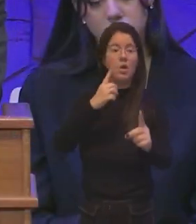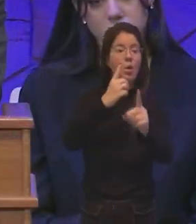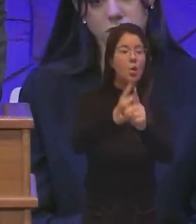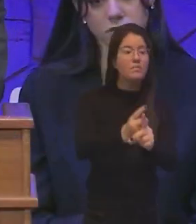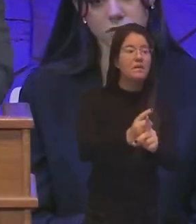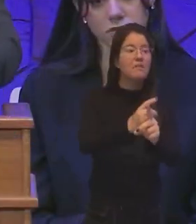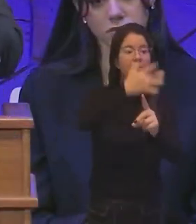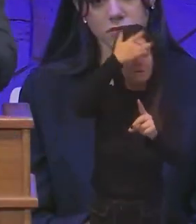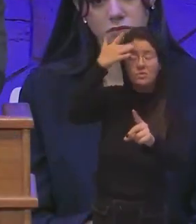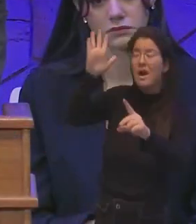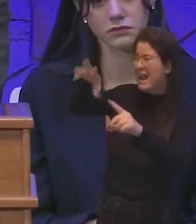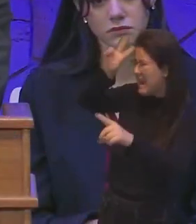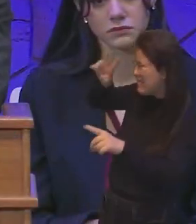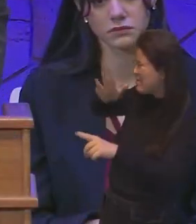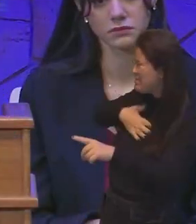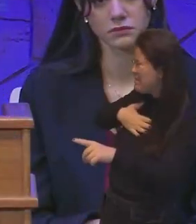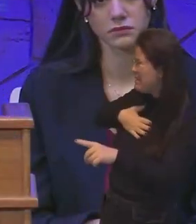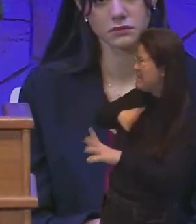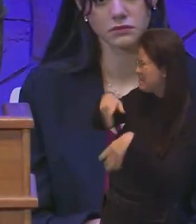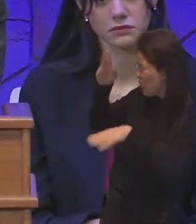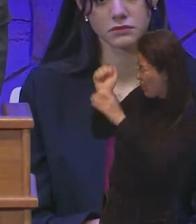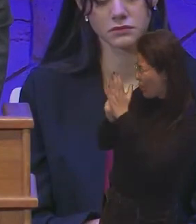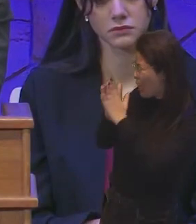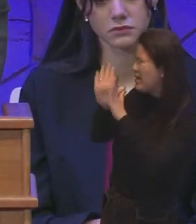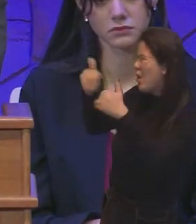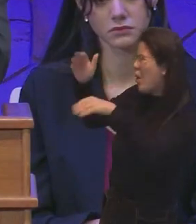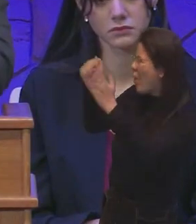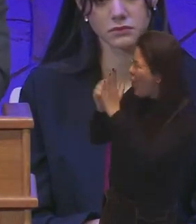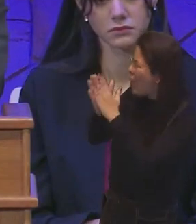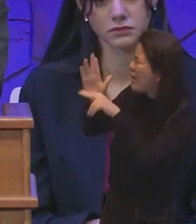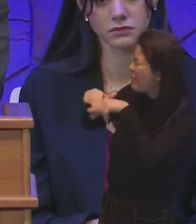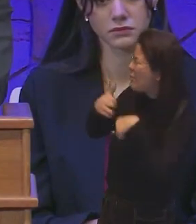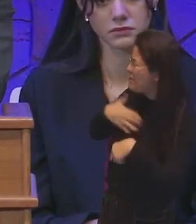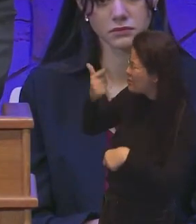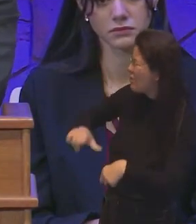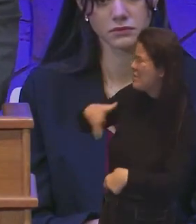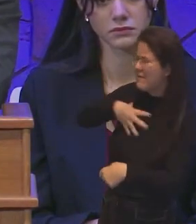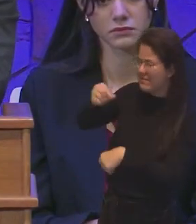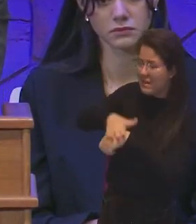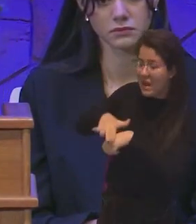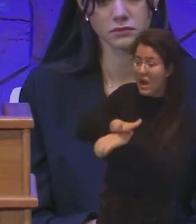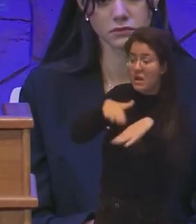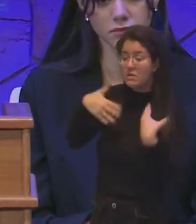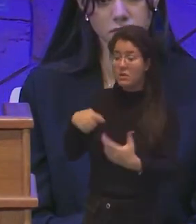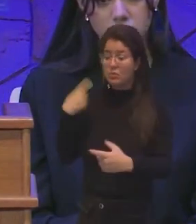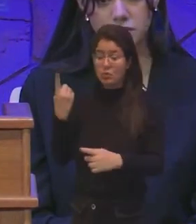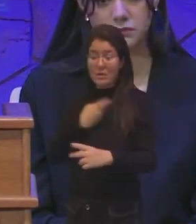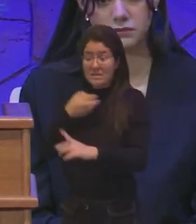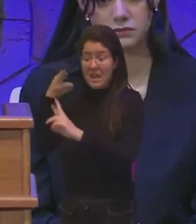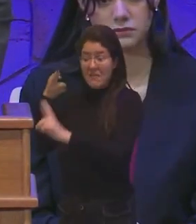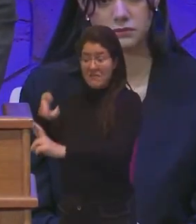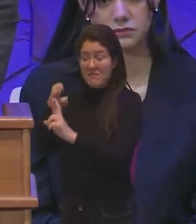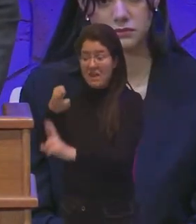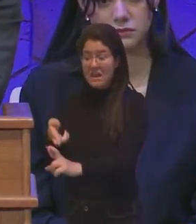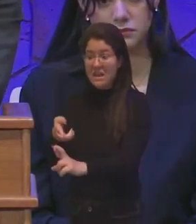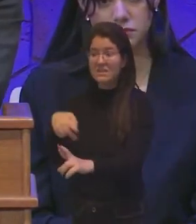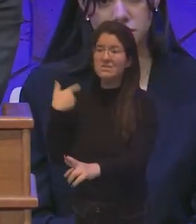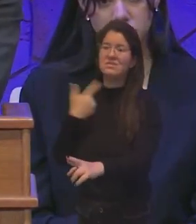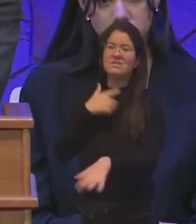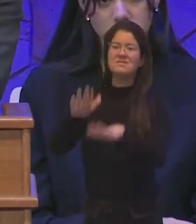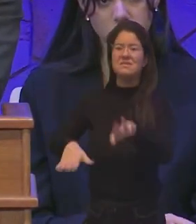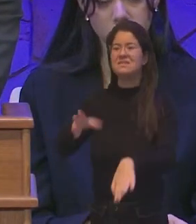por mim, pastor, minha filha está enferma, pastor. E nós começamos a ser uma referência. Às vezes nós perdemos tanta